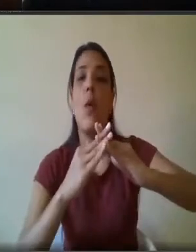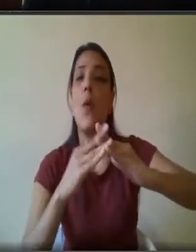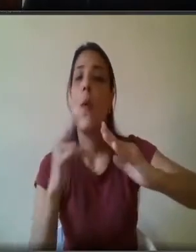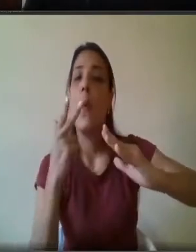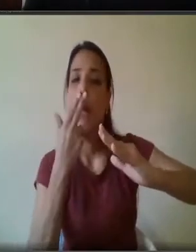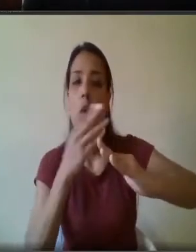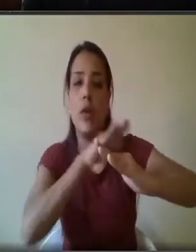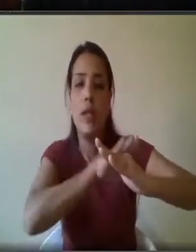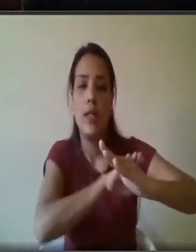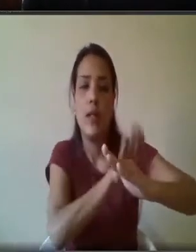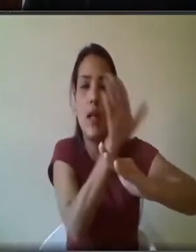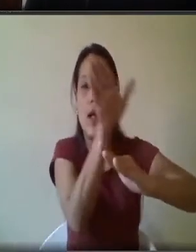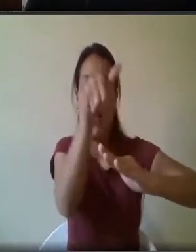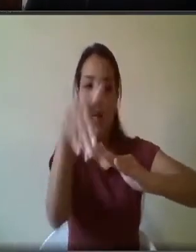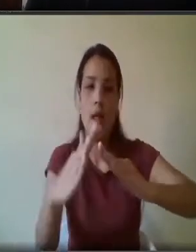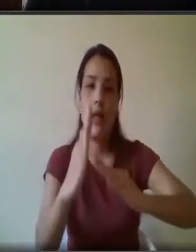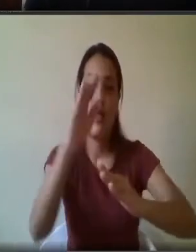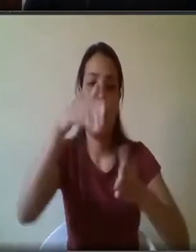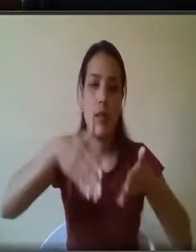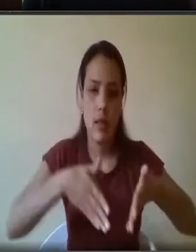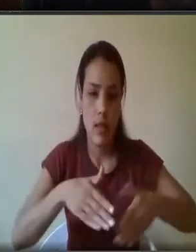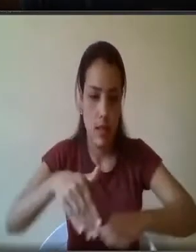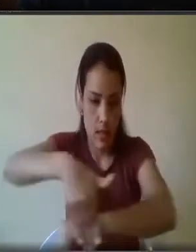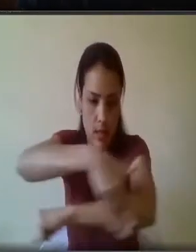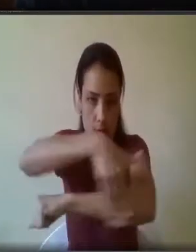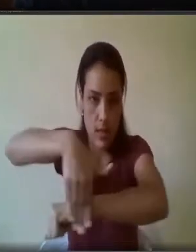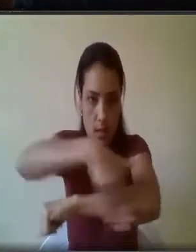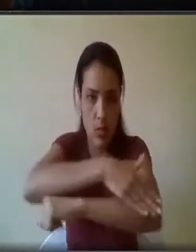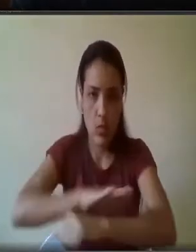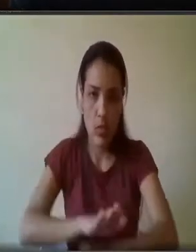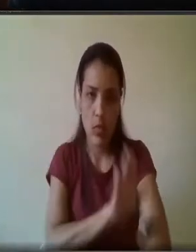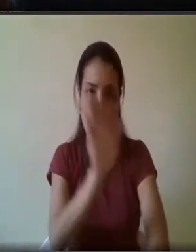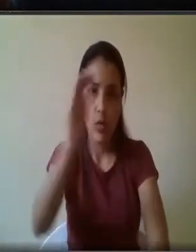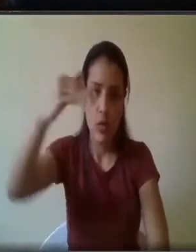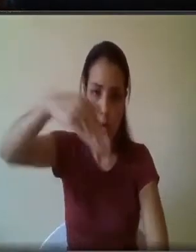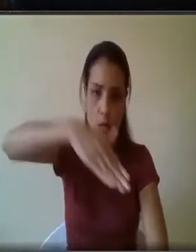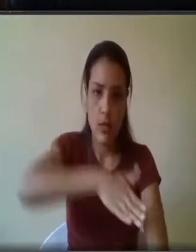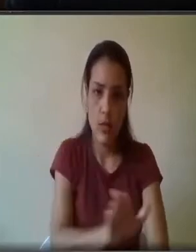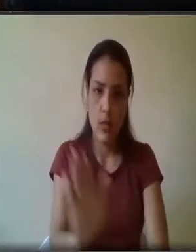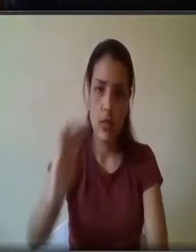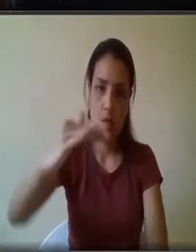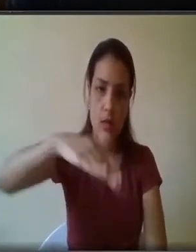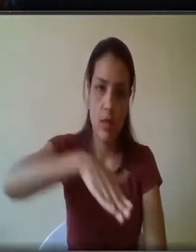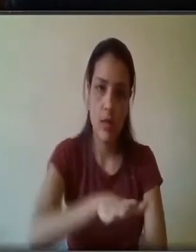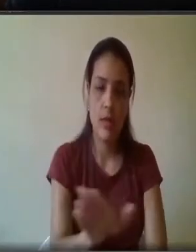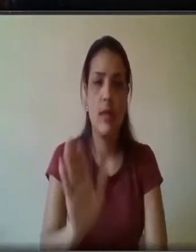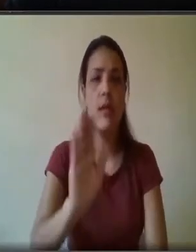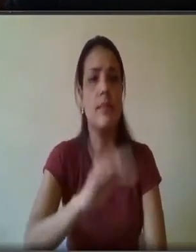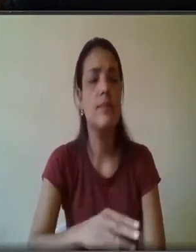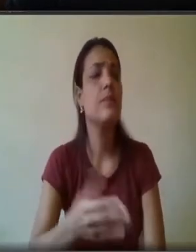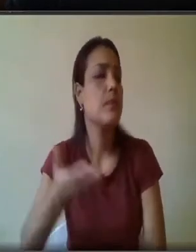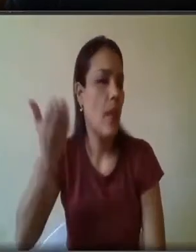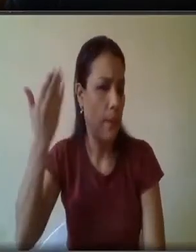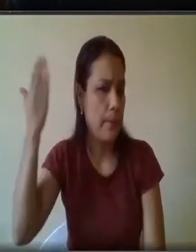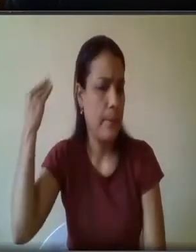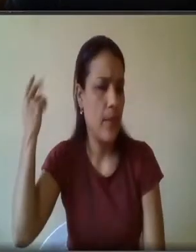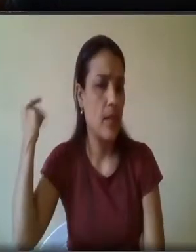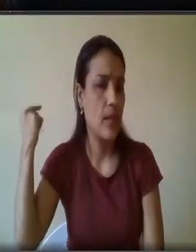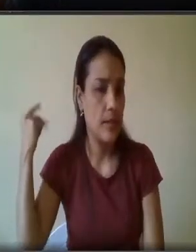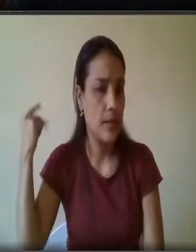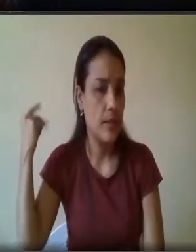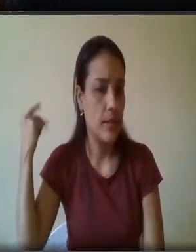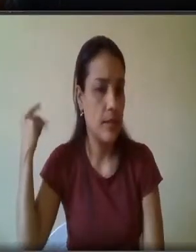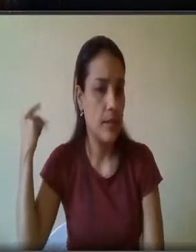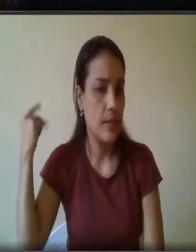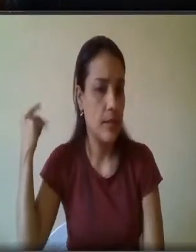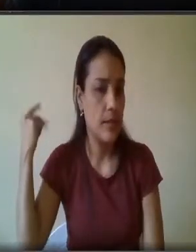no Vale do Acre, no Vale do Purus. Quer ver outra curiosidade? Há um tempo atrás, uma cerveja